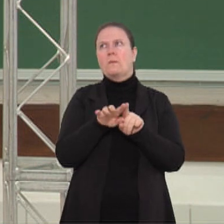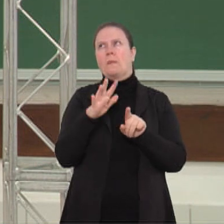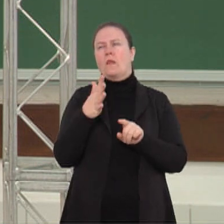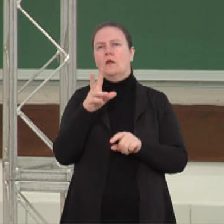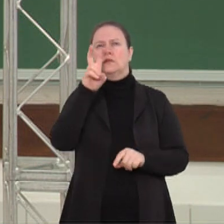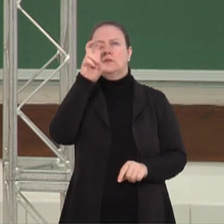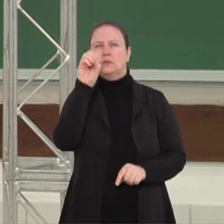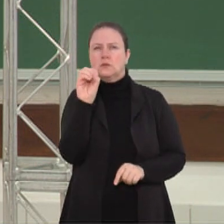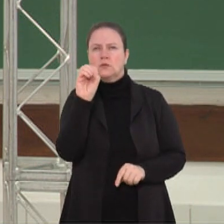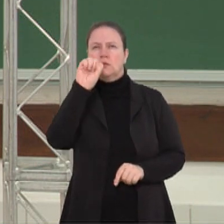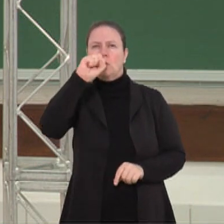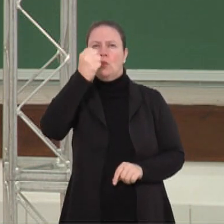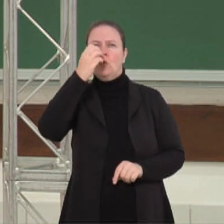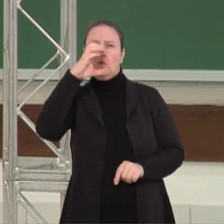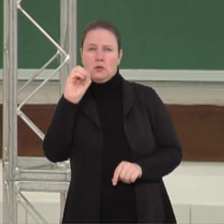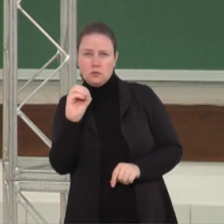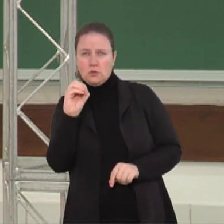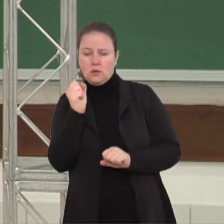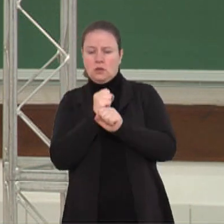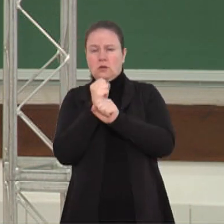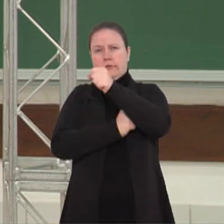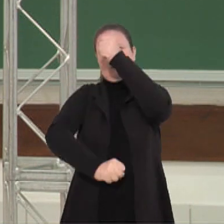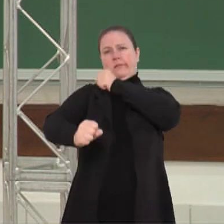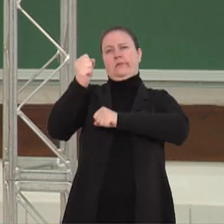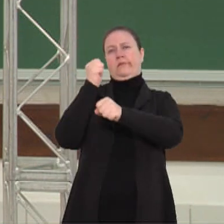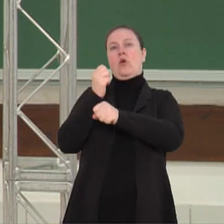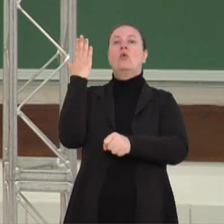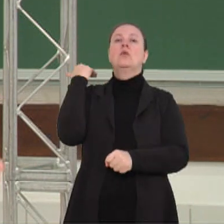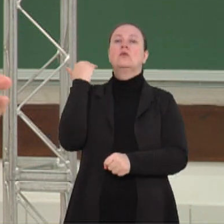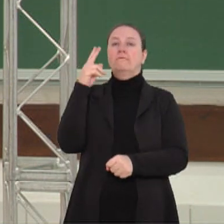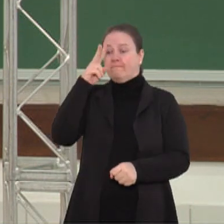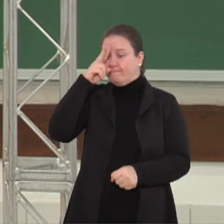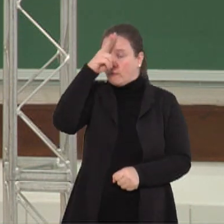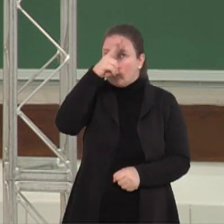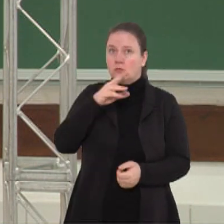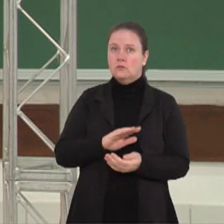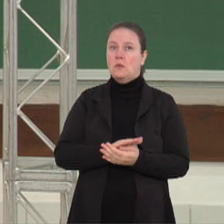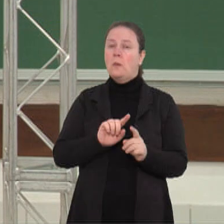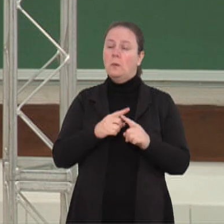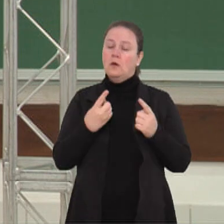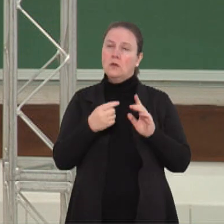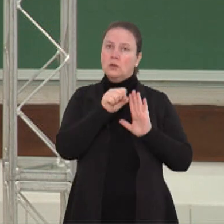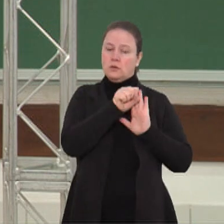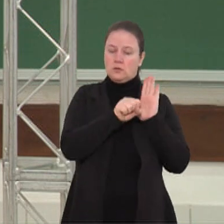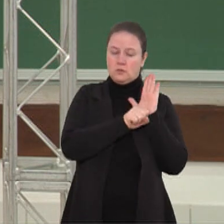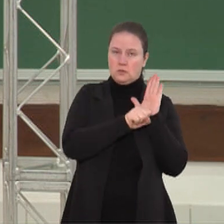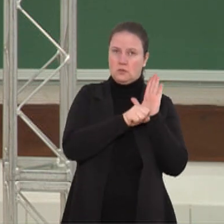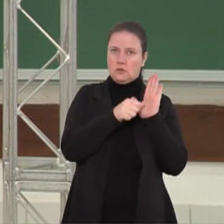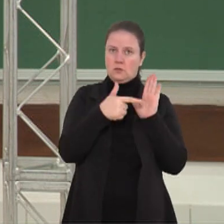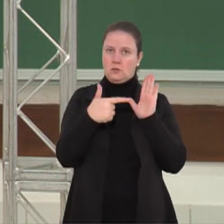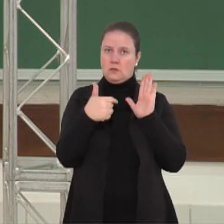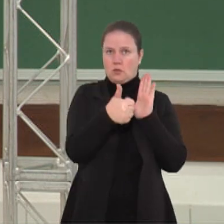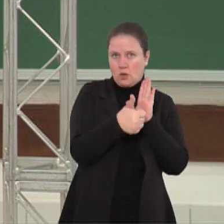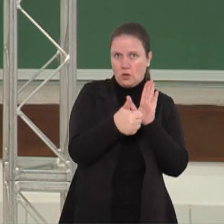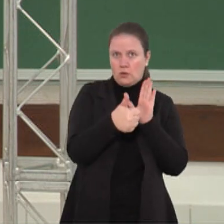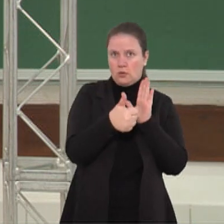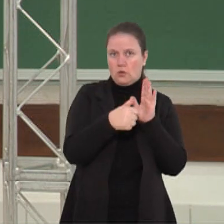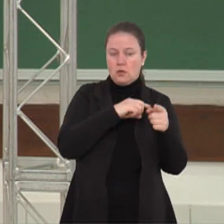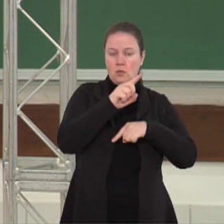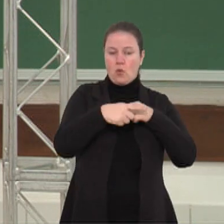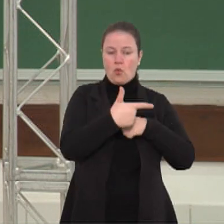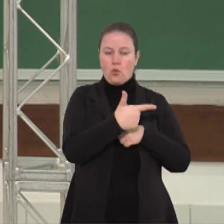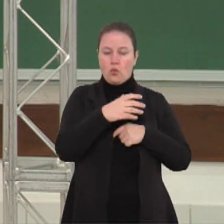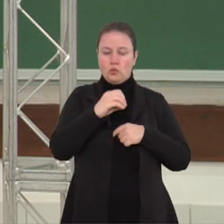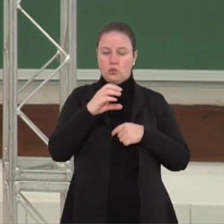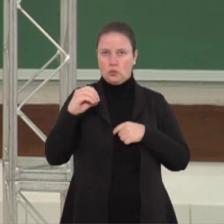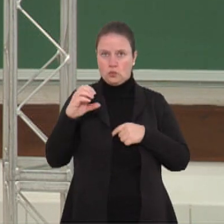80 anos atrás era muito forte. Mas a partir do século XXI, depois no ano 2000, realmente